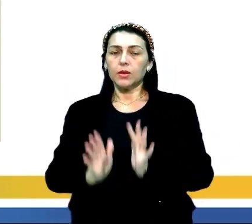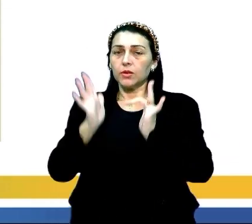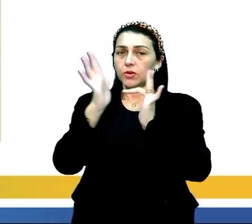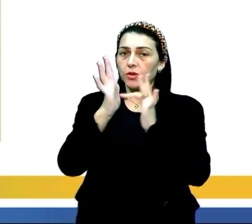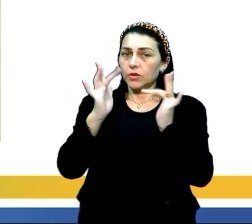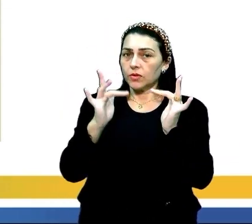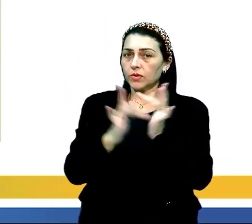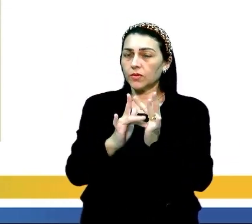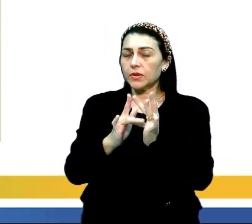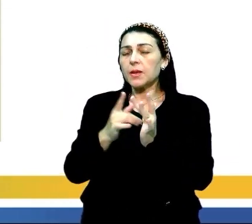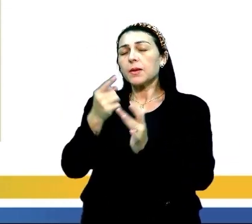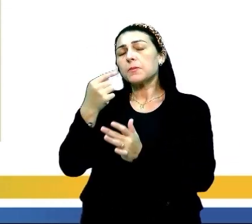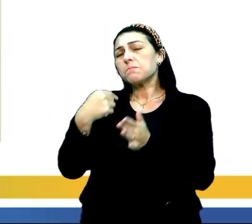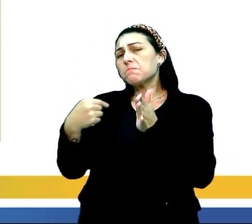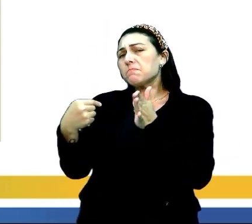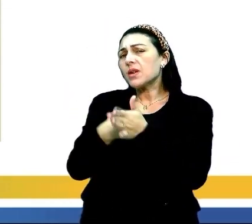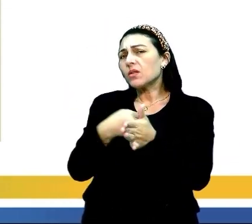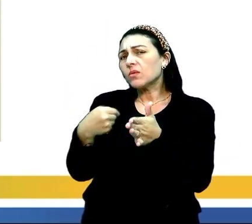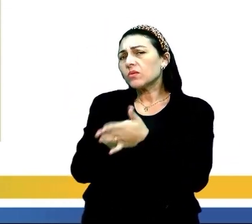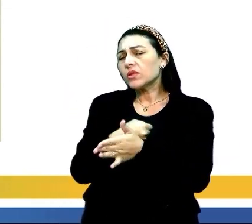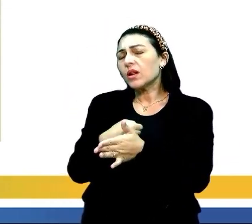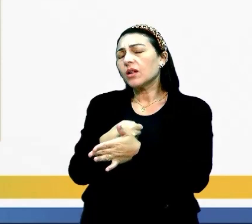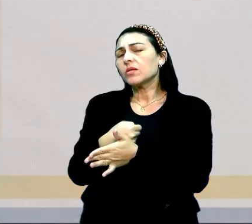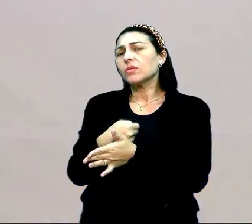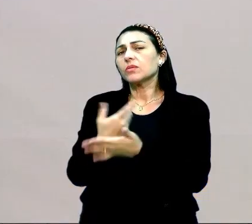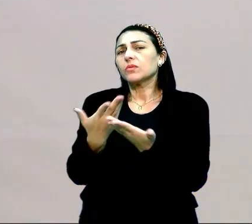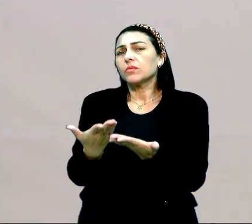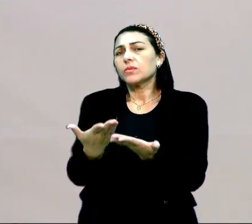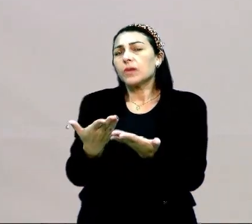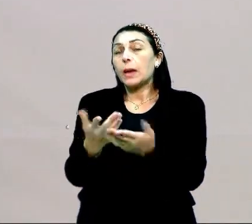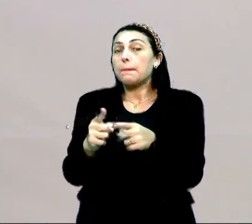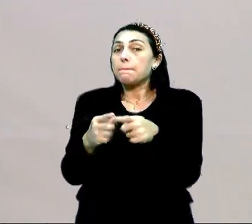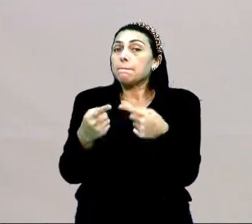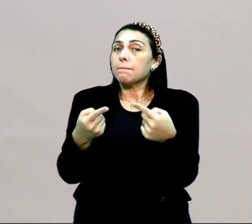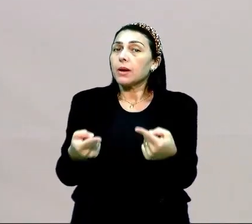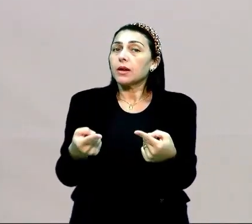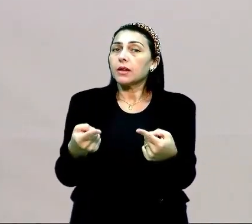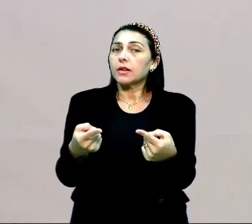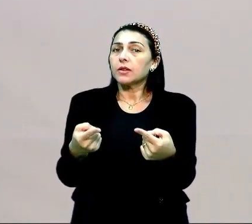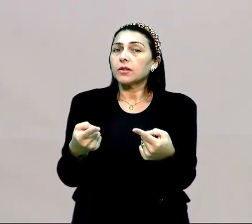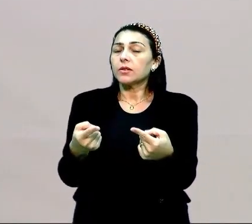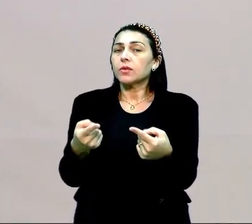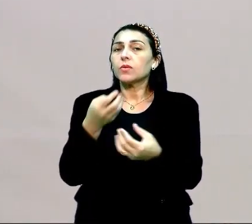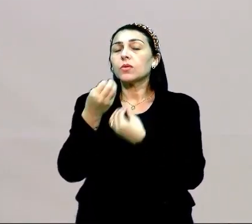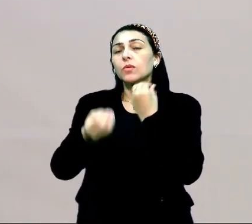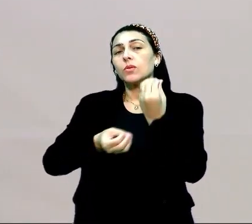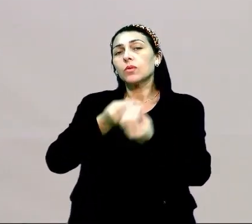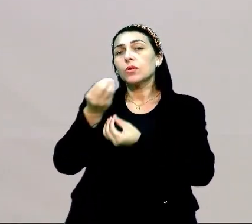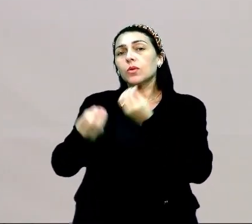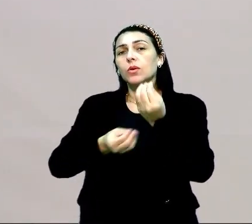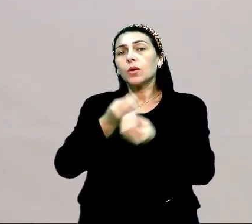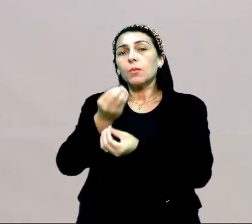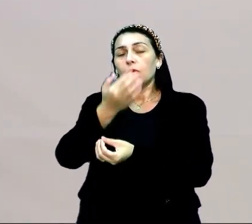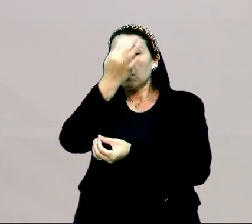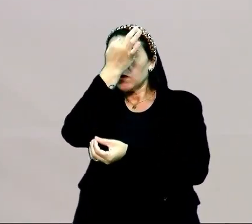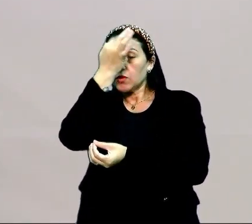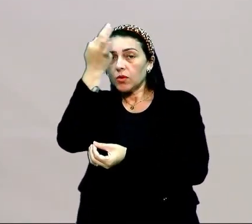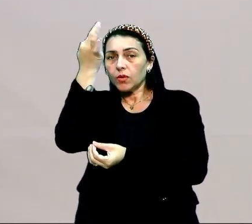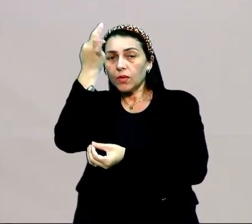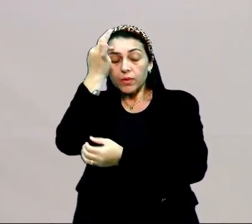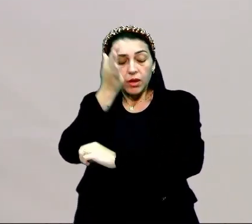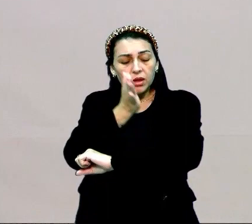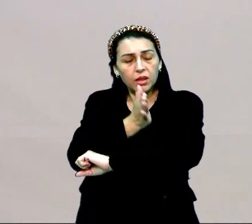Aí você deve estar se perguntando pelo seguinte, mas e como é que ele é um filósofo da